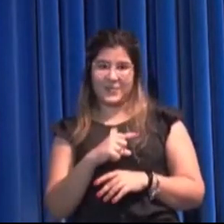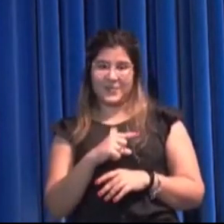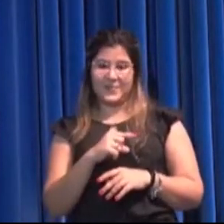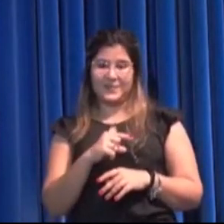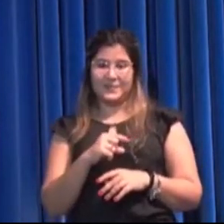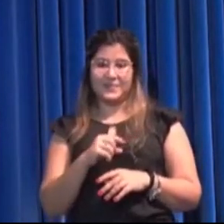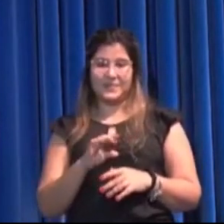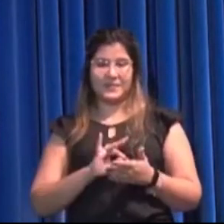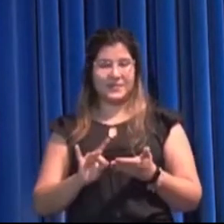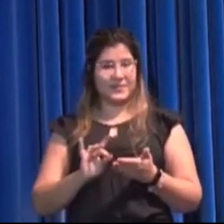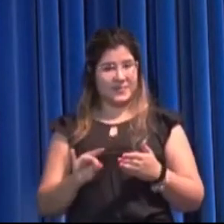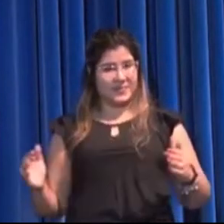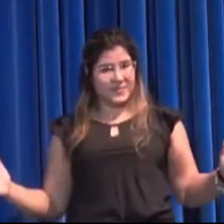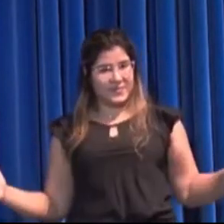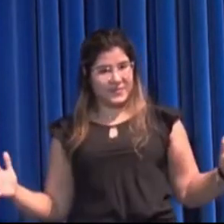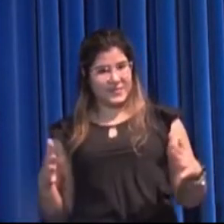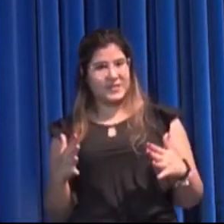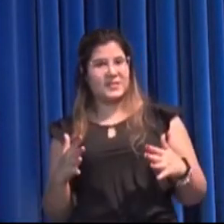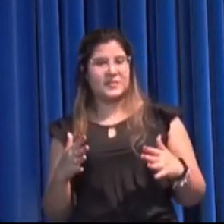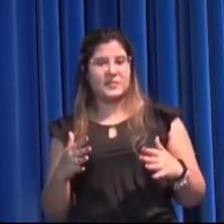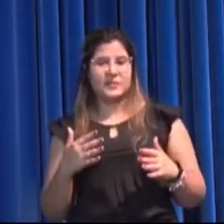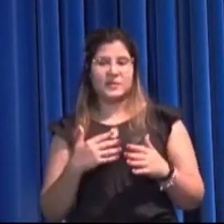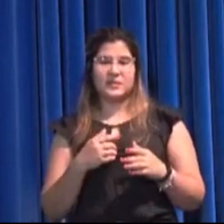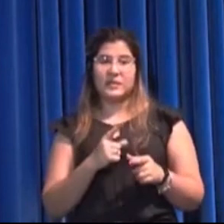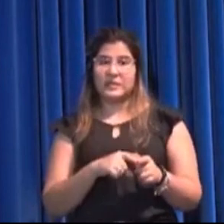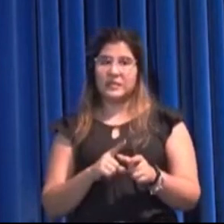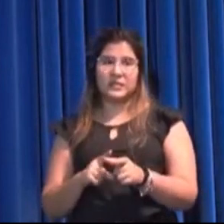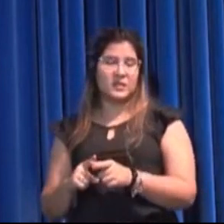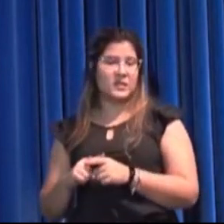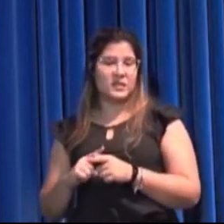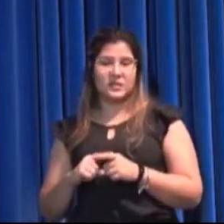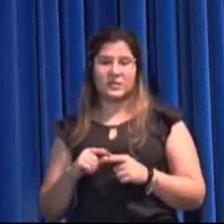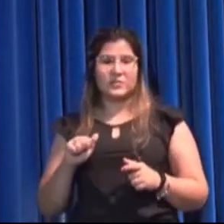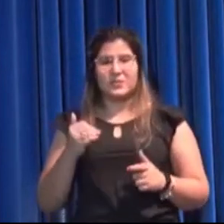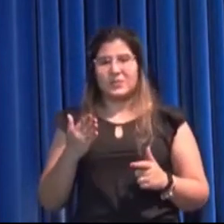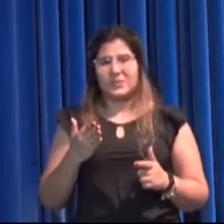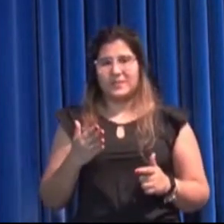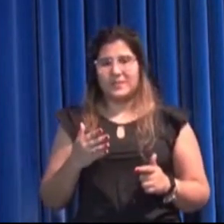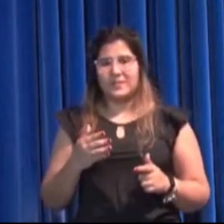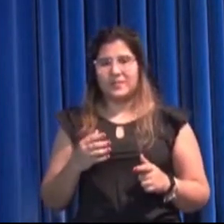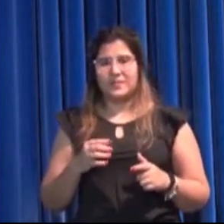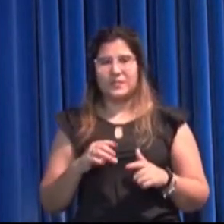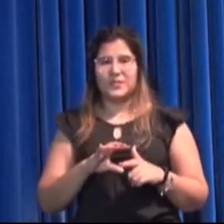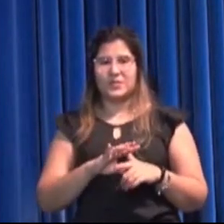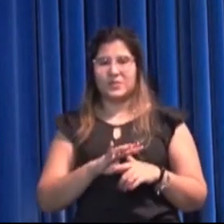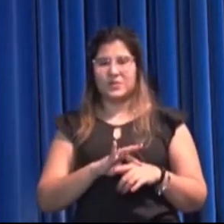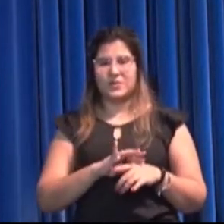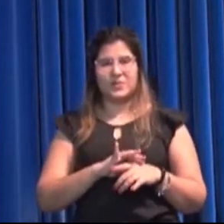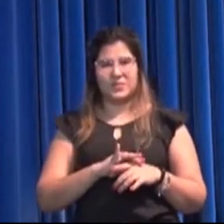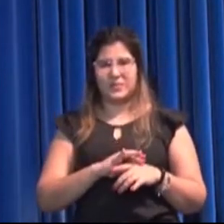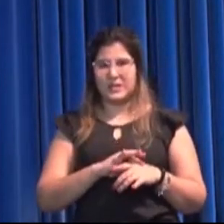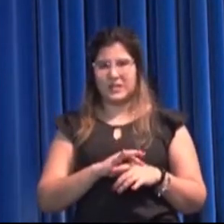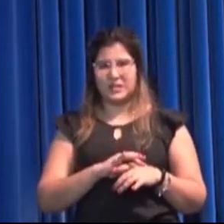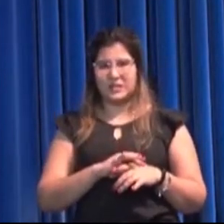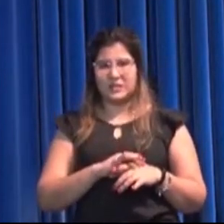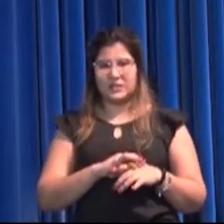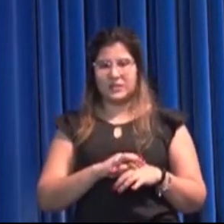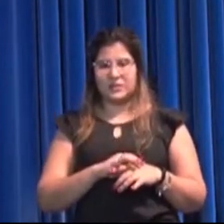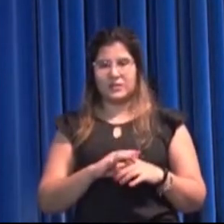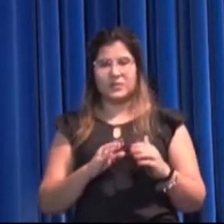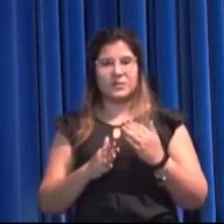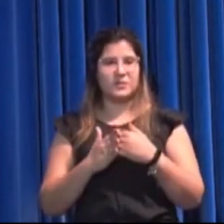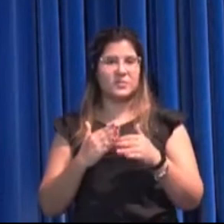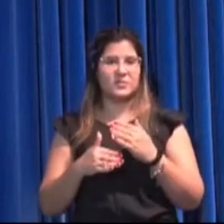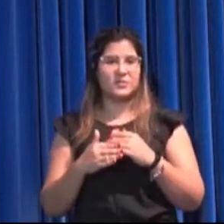em qualquer das suas cidades, ou houver alguma praga ou doença, toda oração e súplica